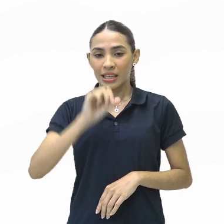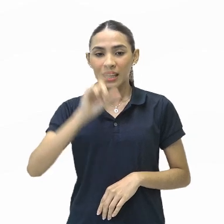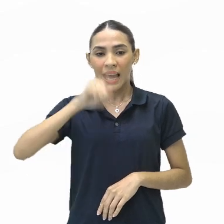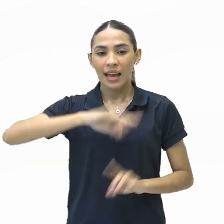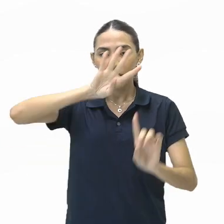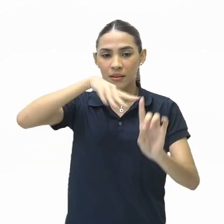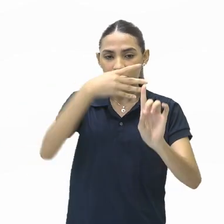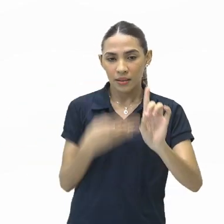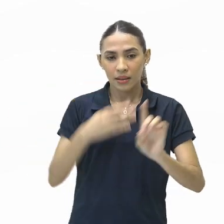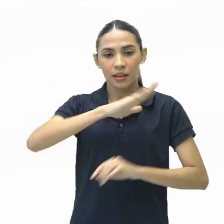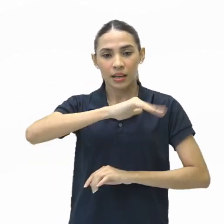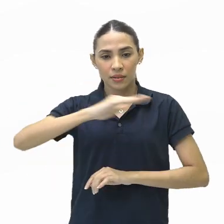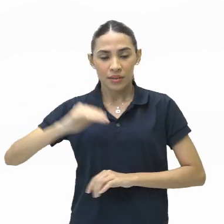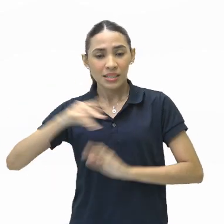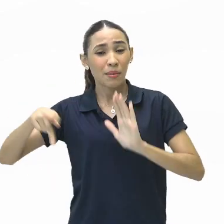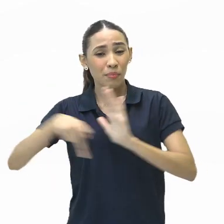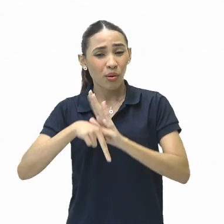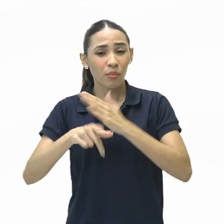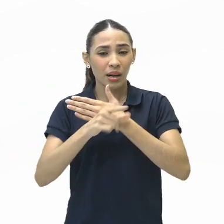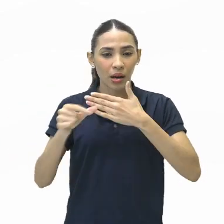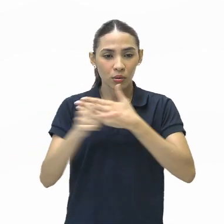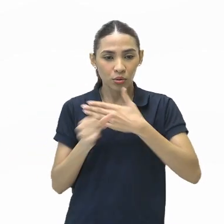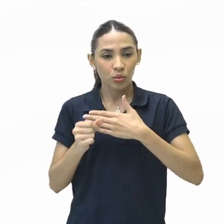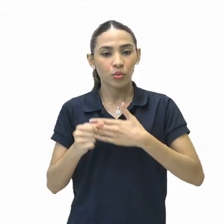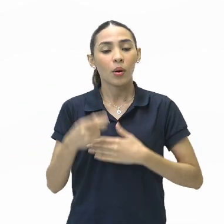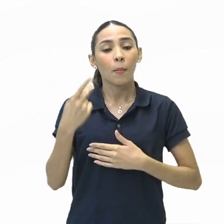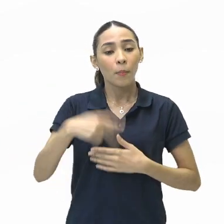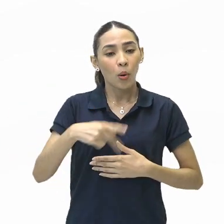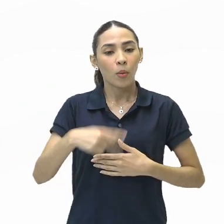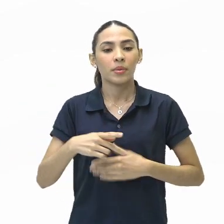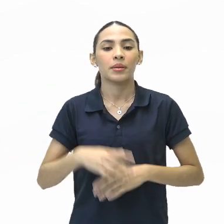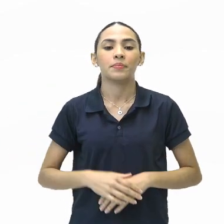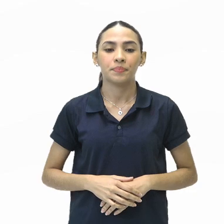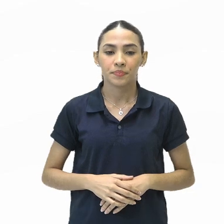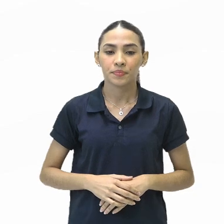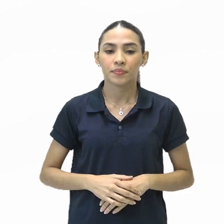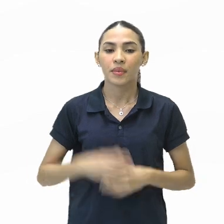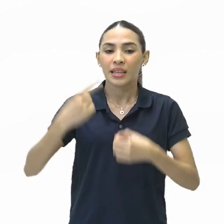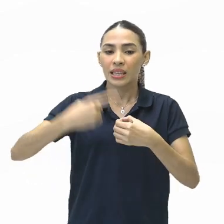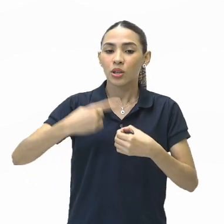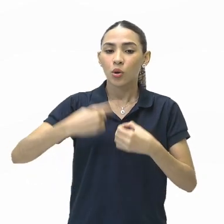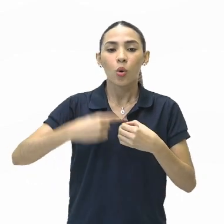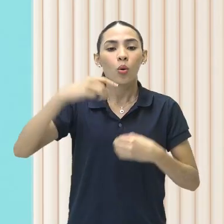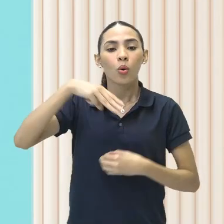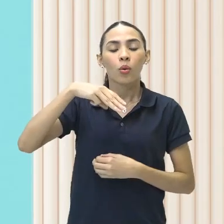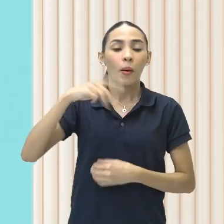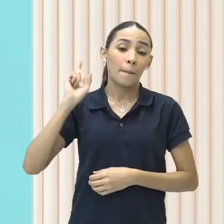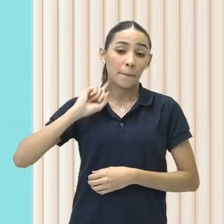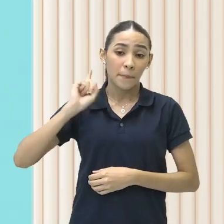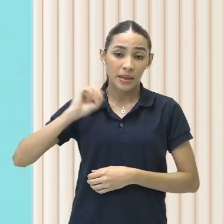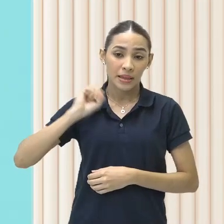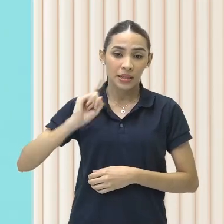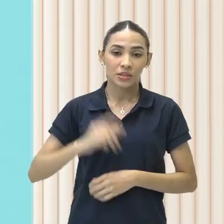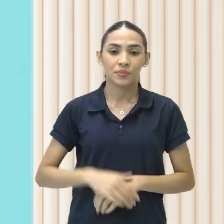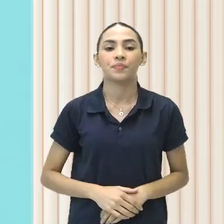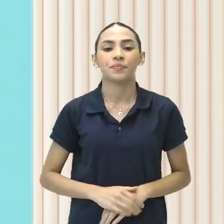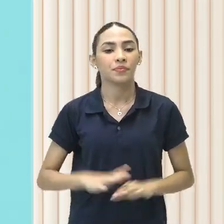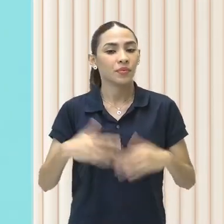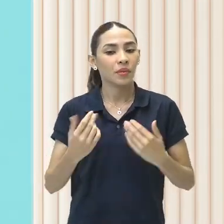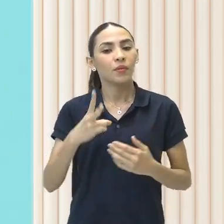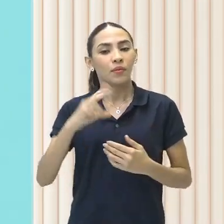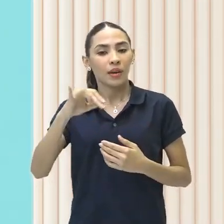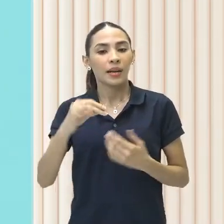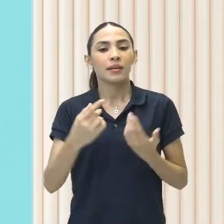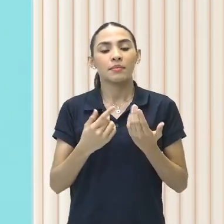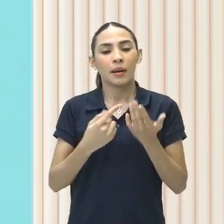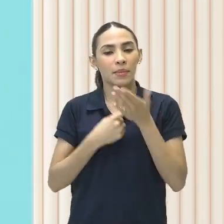a infância do autor em sua terra natal, o interior de Minas, né? Porque ele era mineiro, então ele vai trazer essa